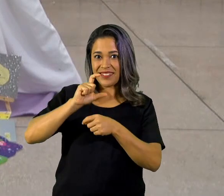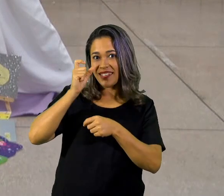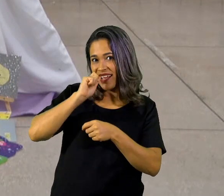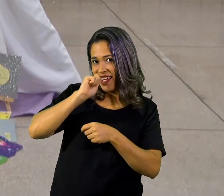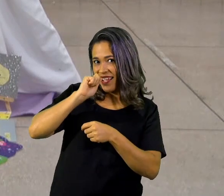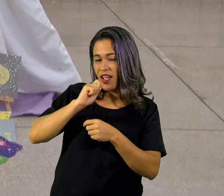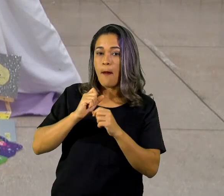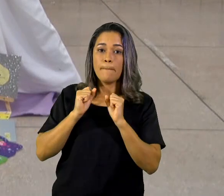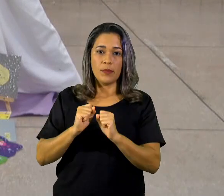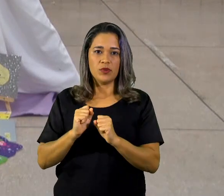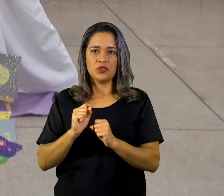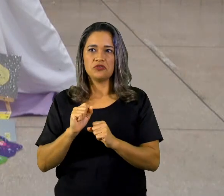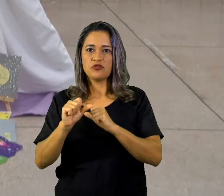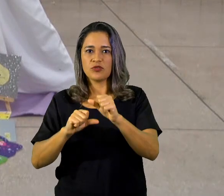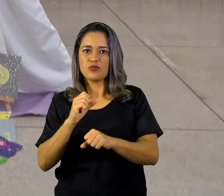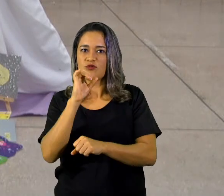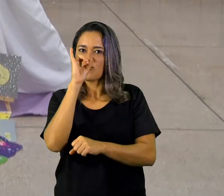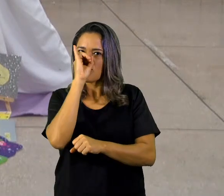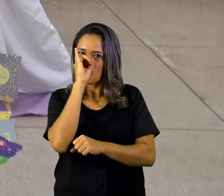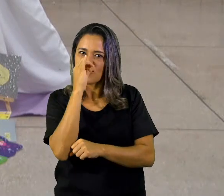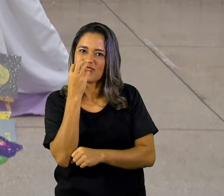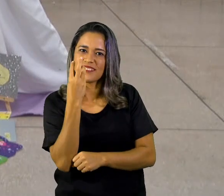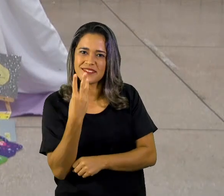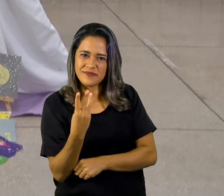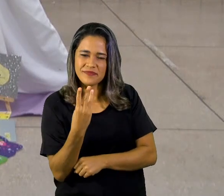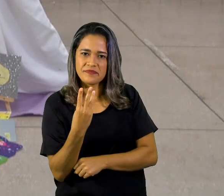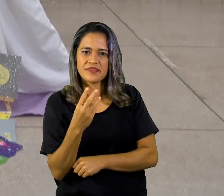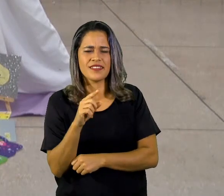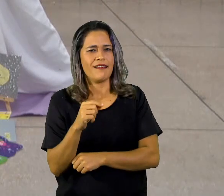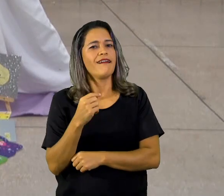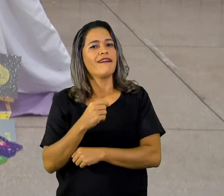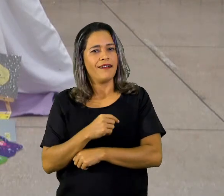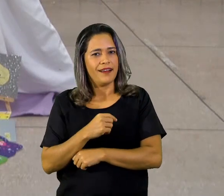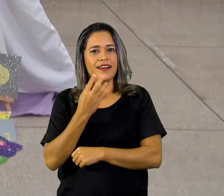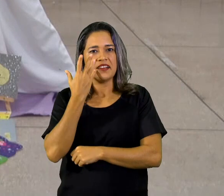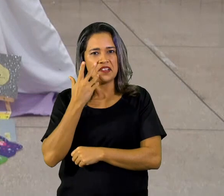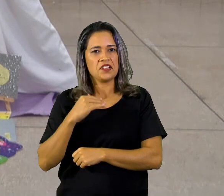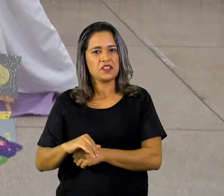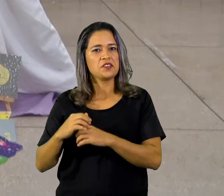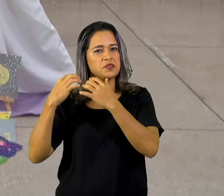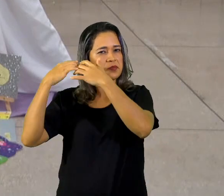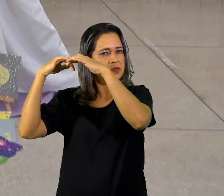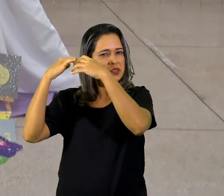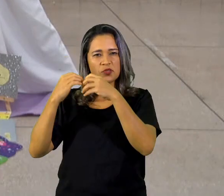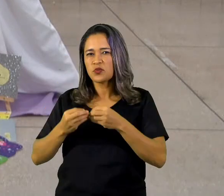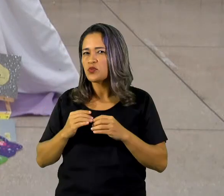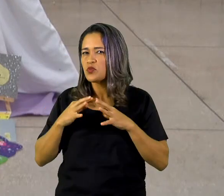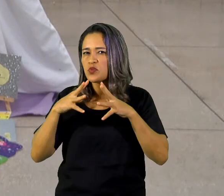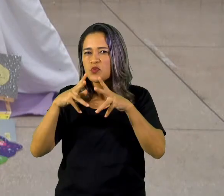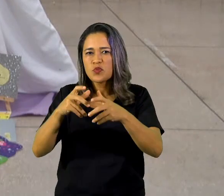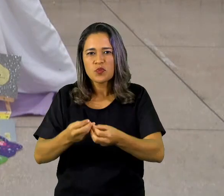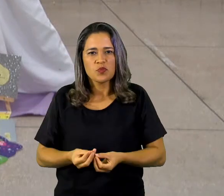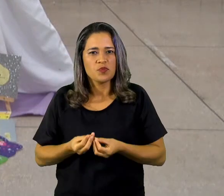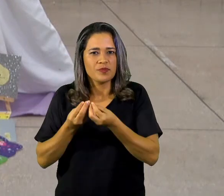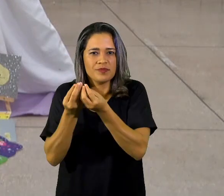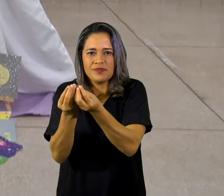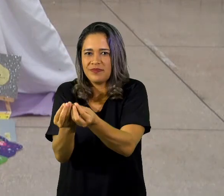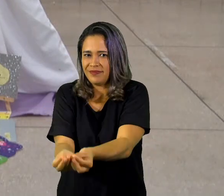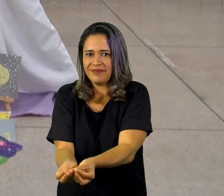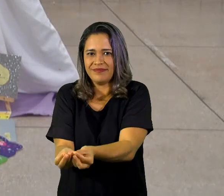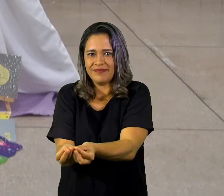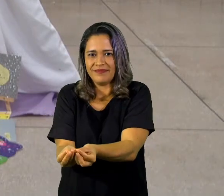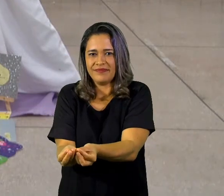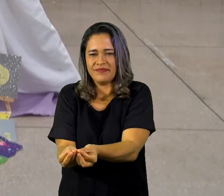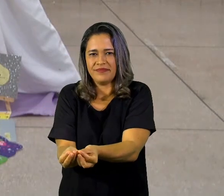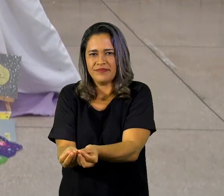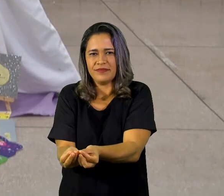a criança, ela imagina tudo que você leva para ela de lúdico,